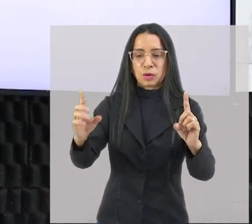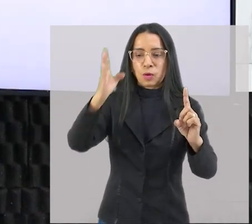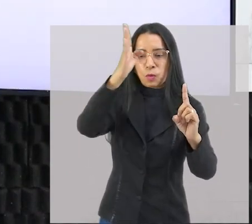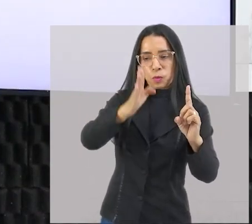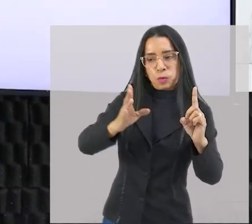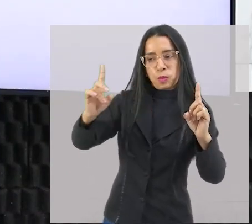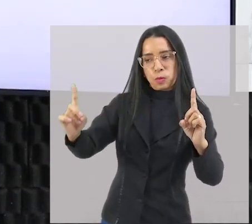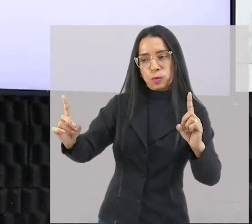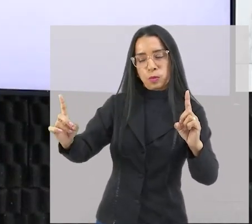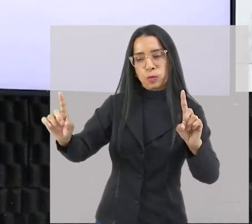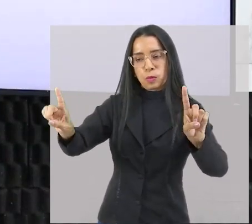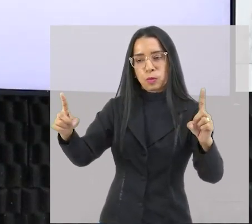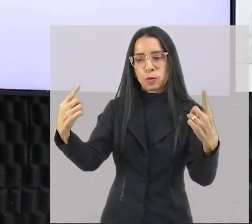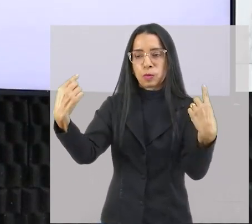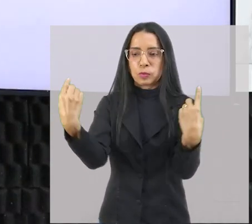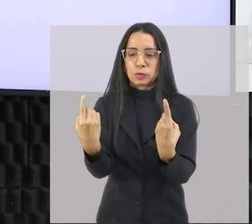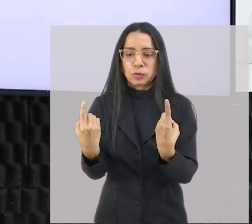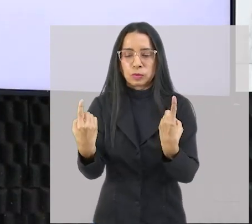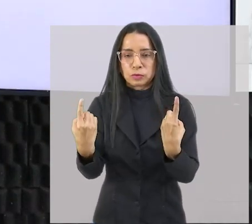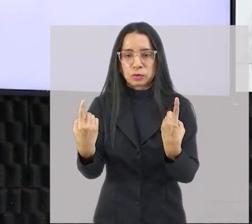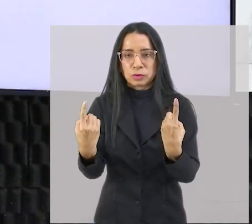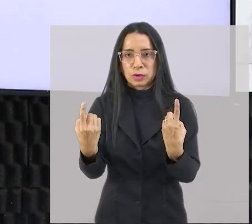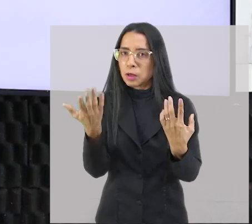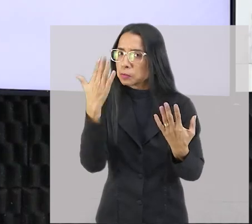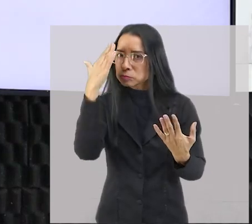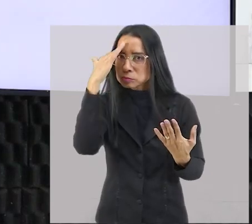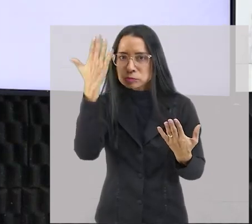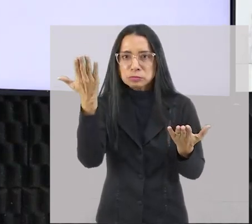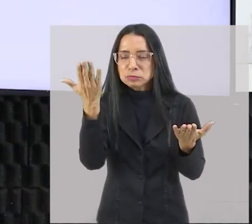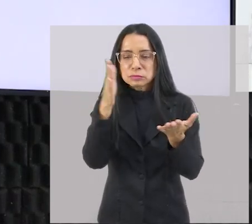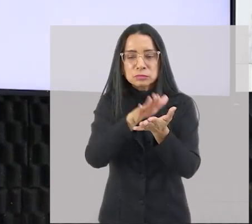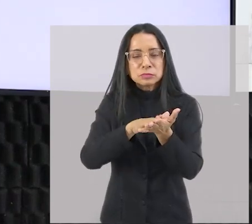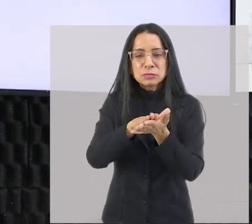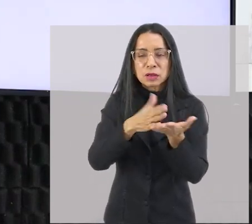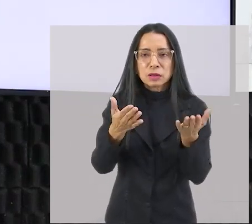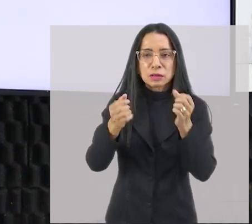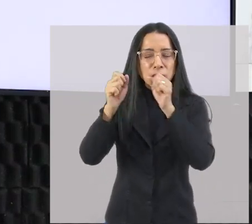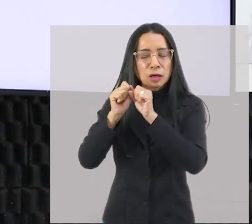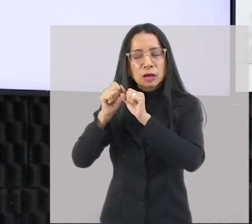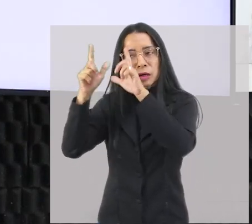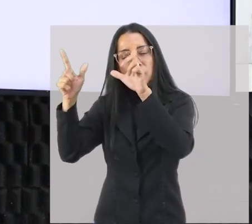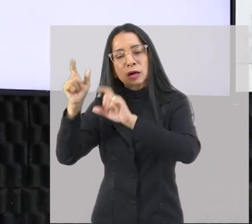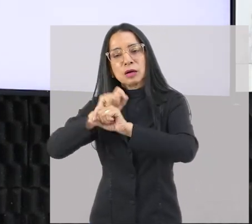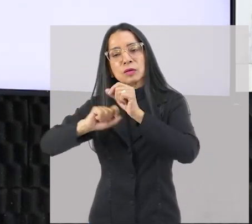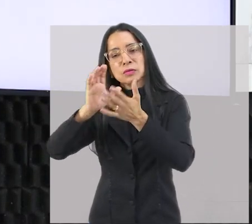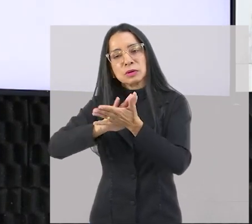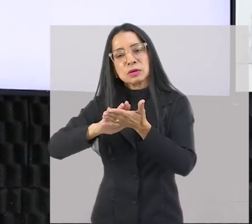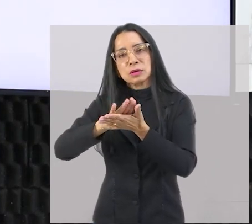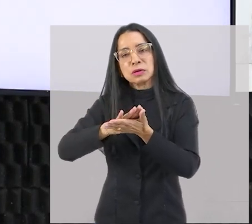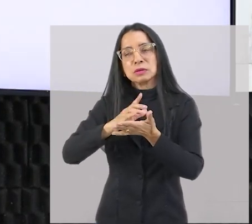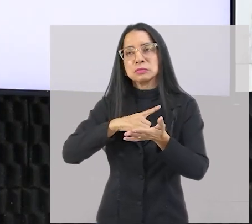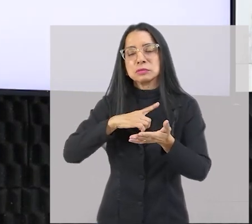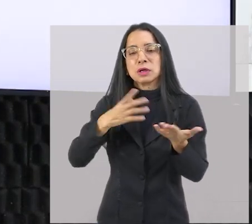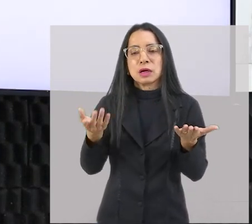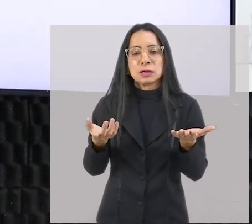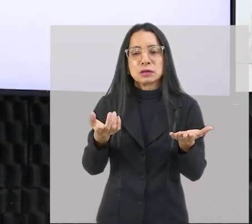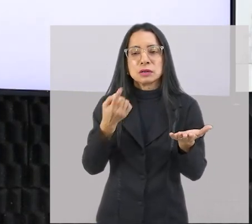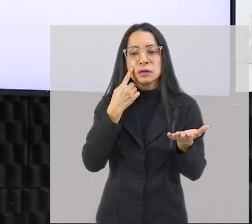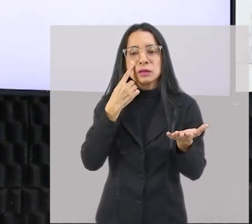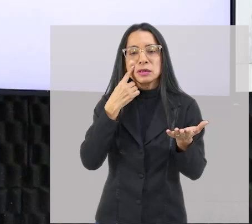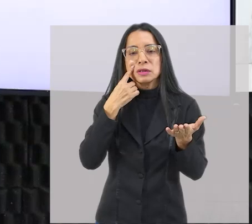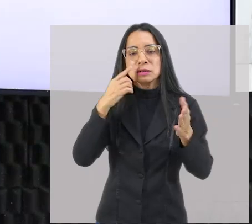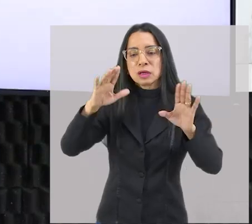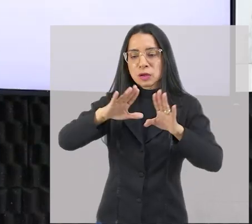olhando, nós dois de costa, e no espelho. Aí ela disse, eu não entendi. Pois é, quando eu acordei, tinha uma caixa de um